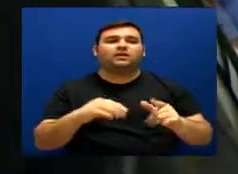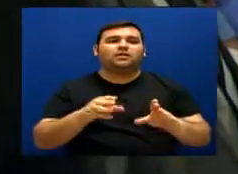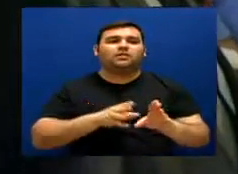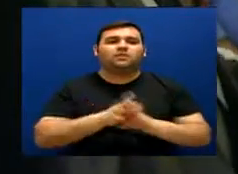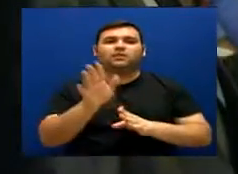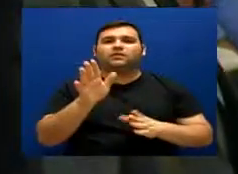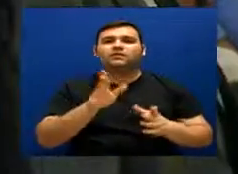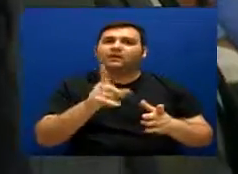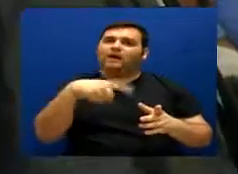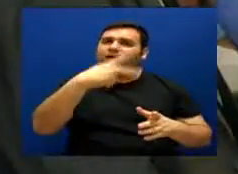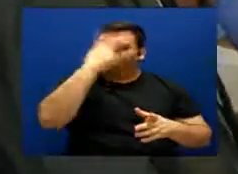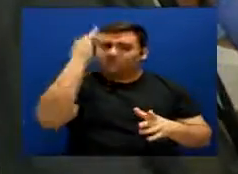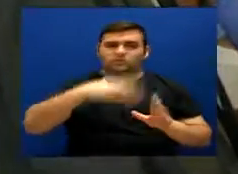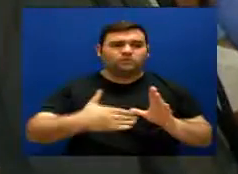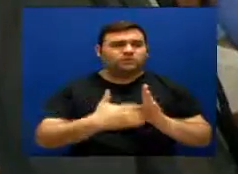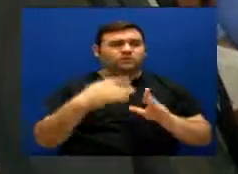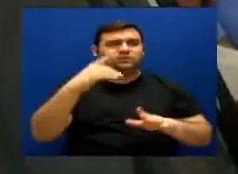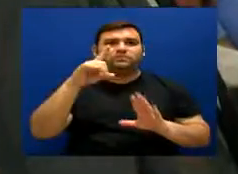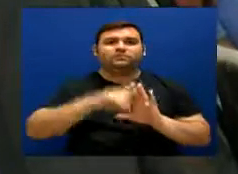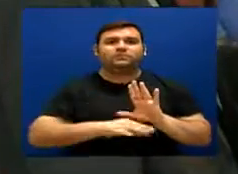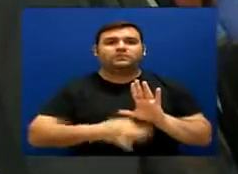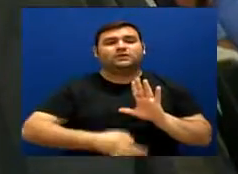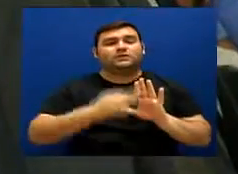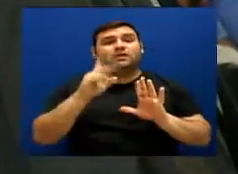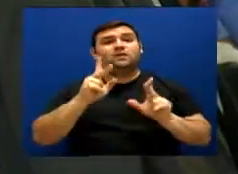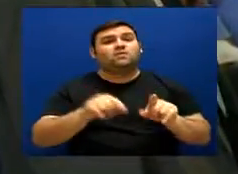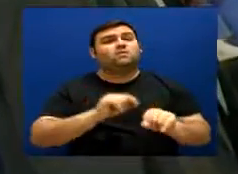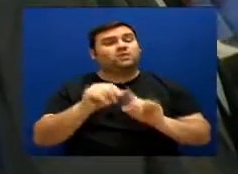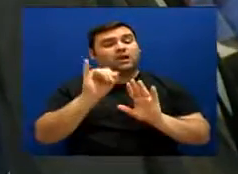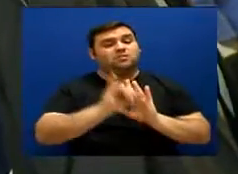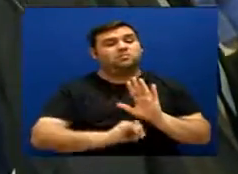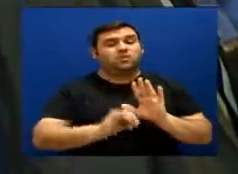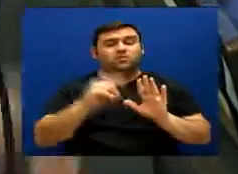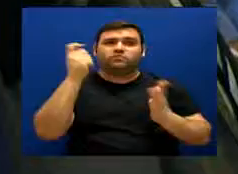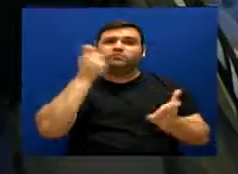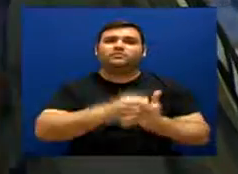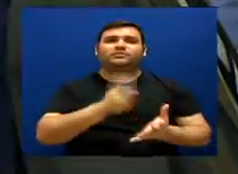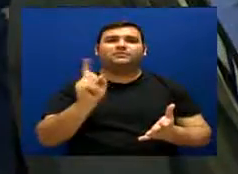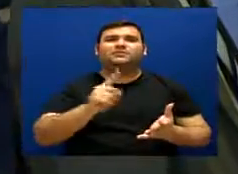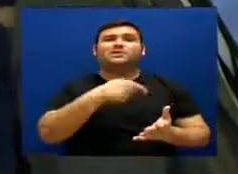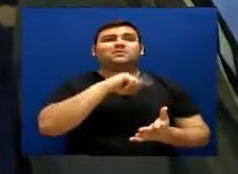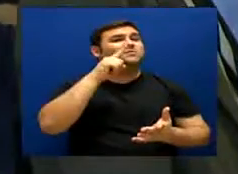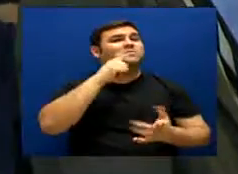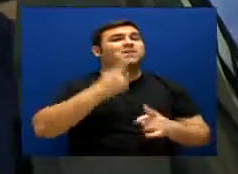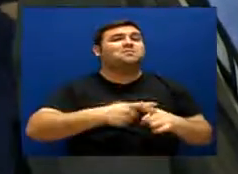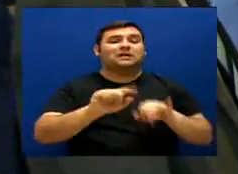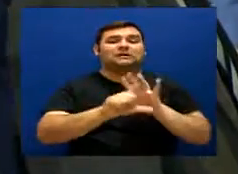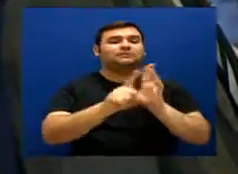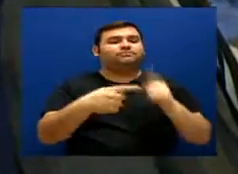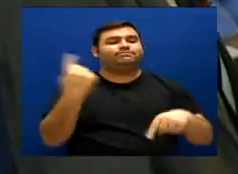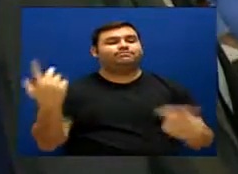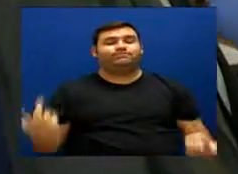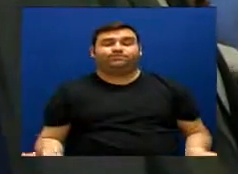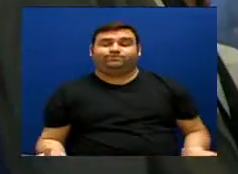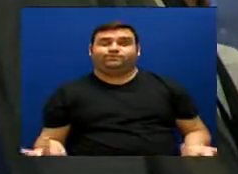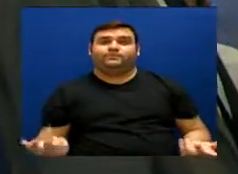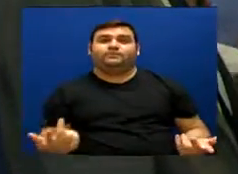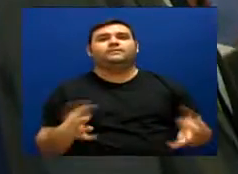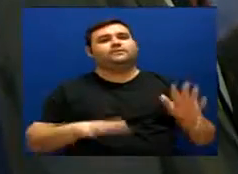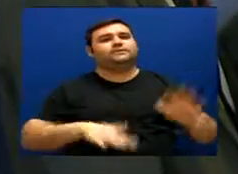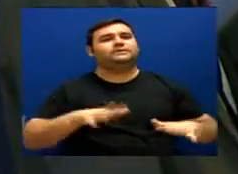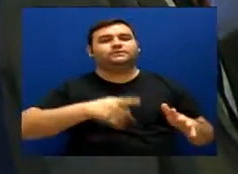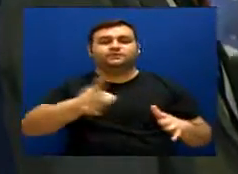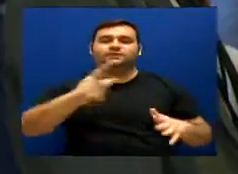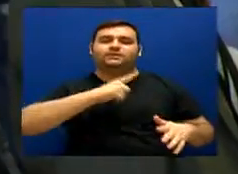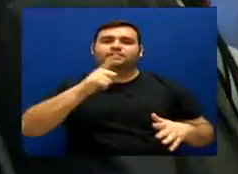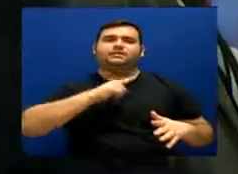advertência. É direito do cidadão, seria mais uma isenção tributária. Só que ele não consegue porque é inconstitucional. Então, quando Vossa